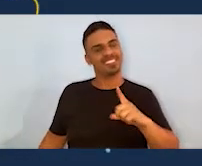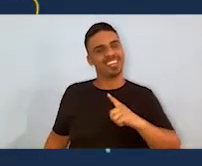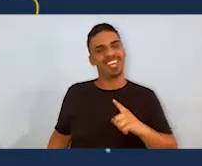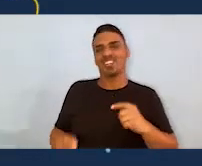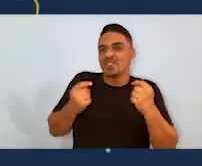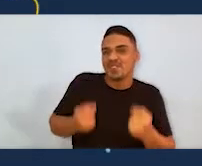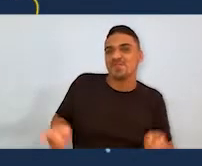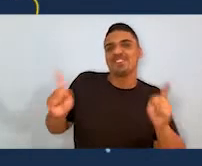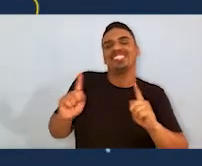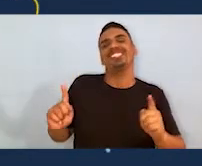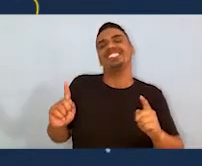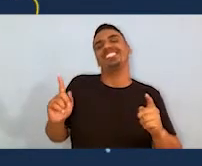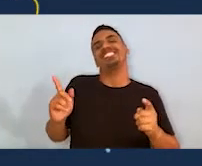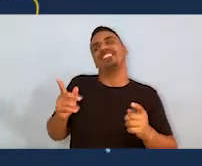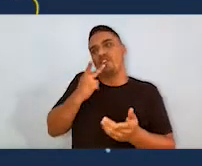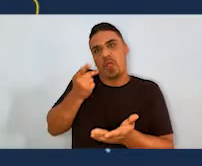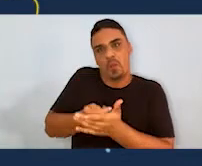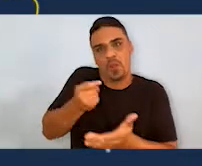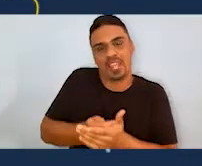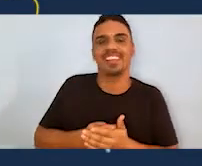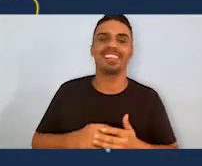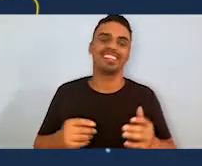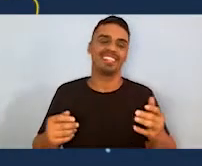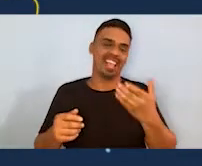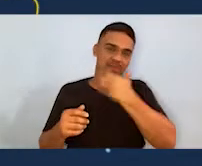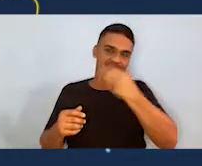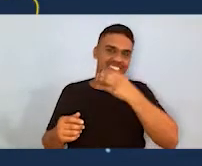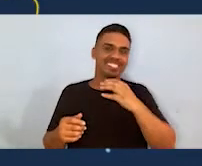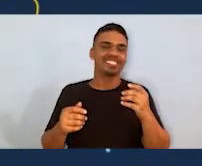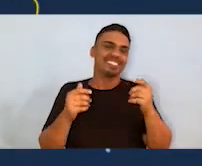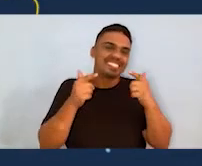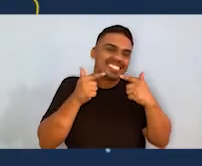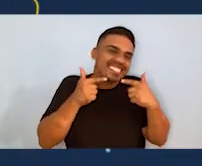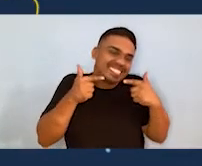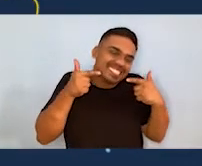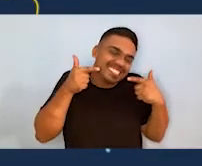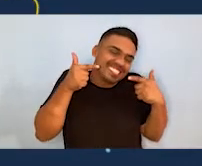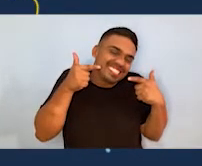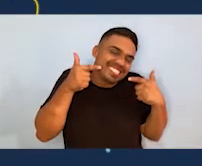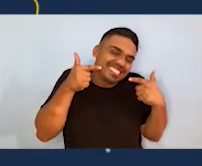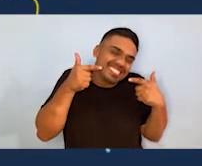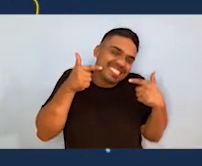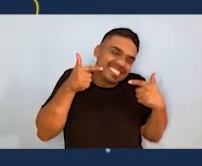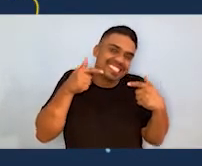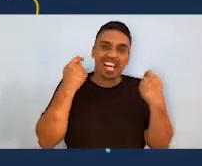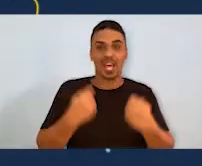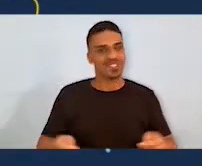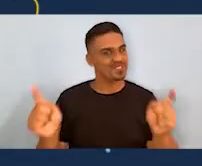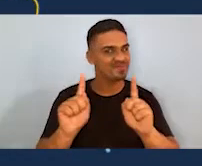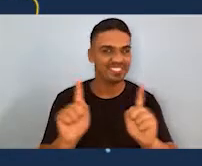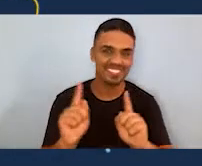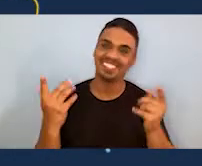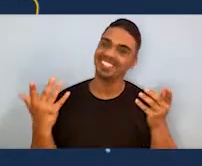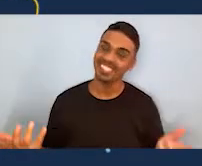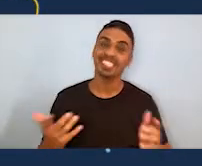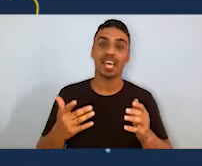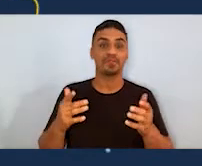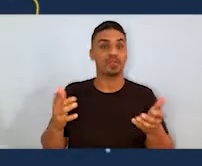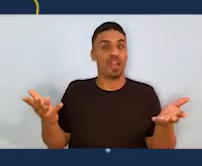esse sorriso de gatinho, essa coisa. Vocês podem fazer da forma que vocês quiserem. Então, agora,